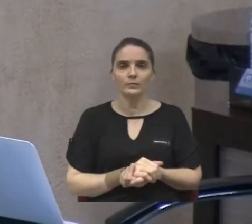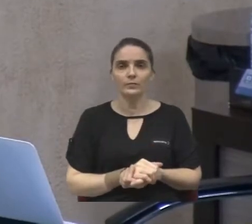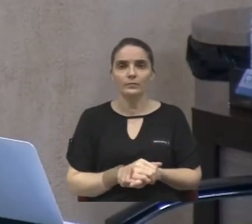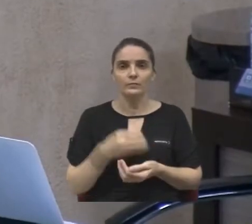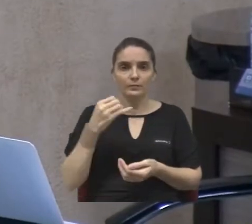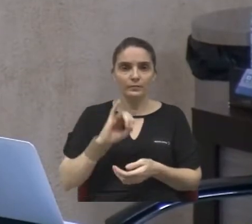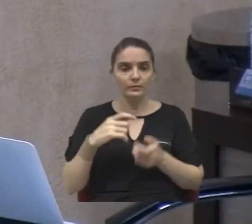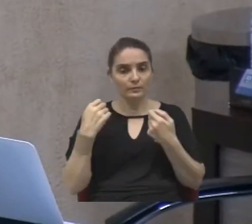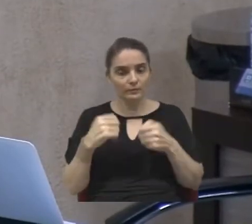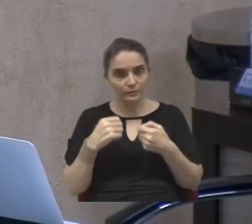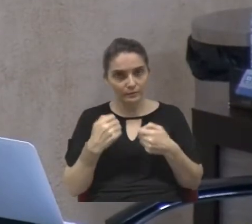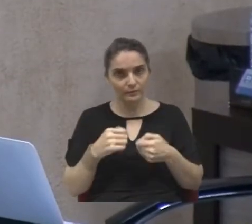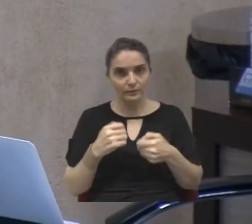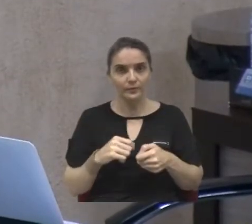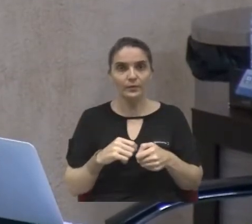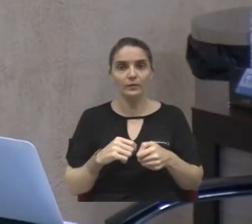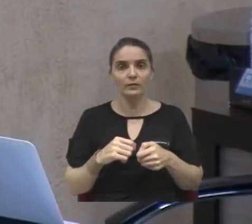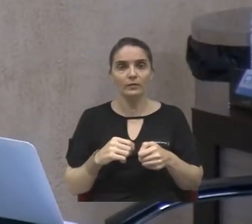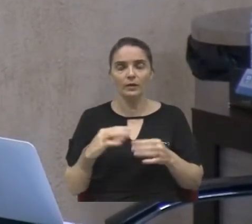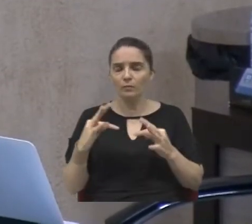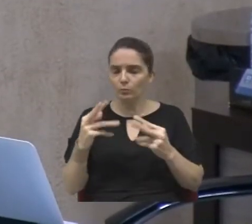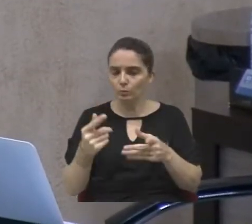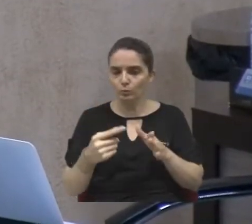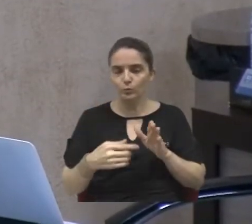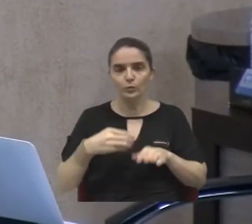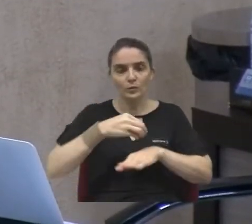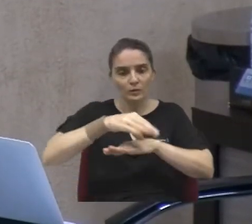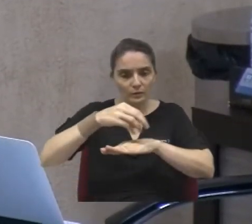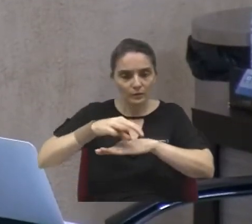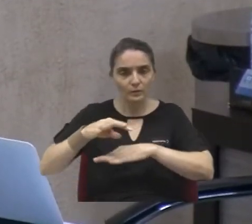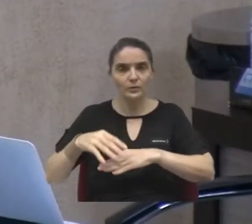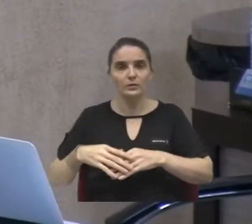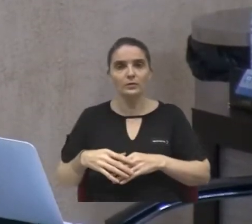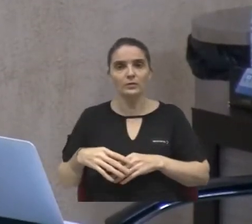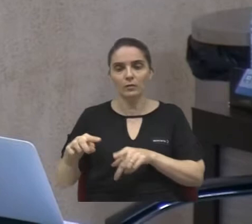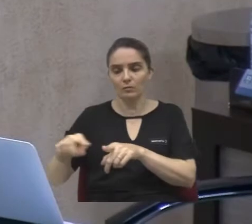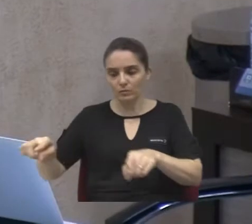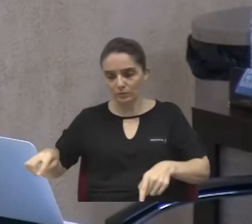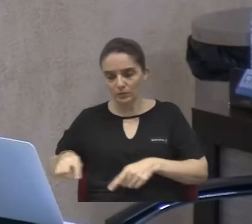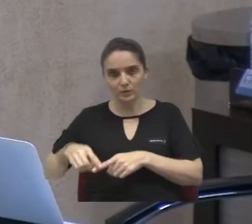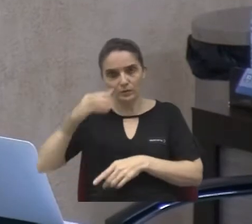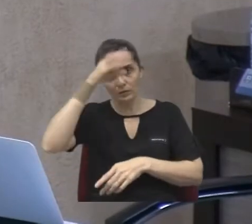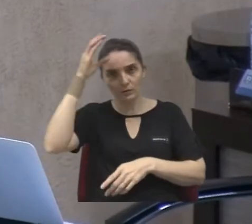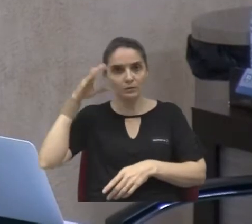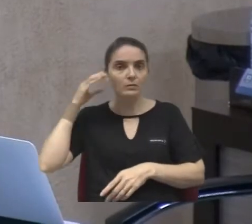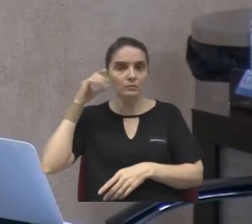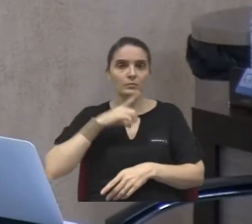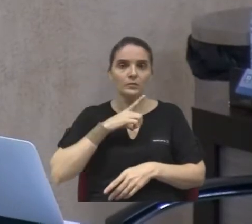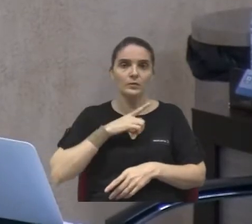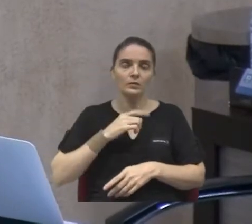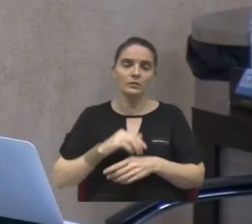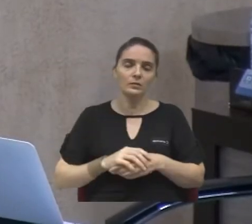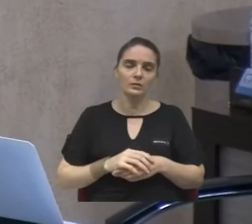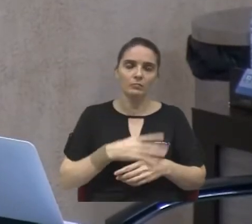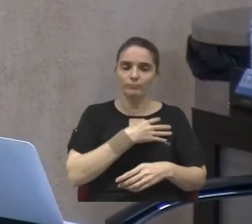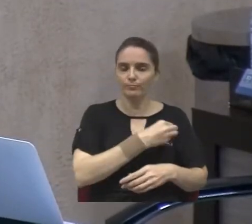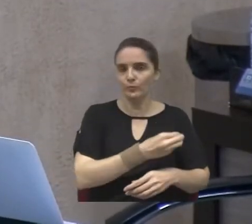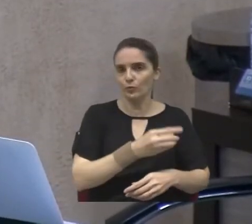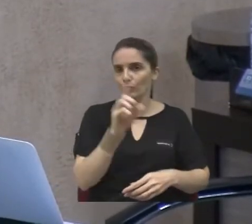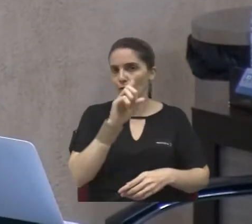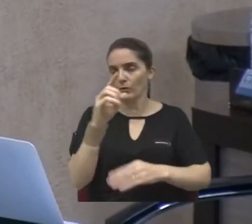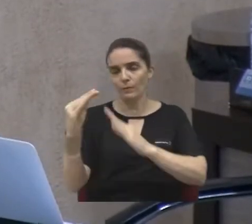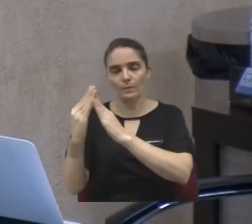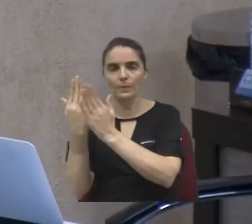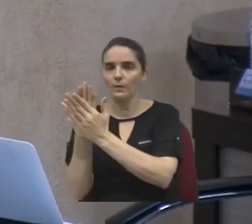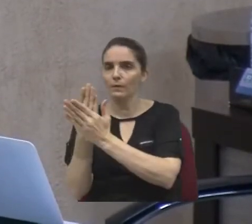ficha, meu gabinete também está à disposição para verificar que ele não está sendo atendido na rede municipal com relação ao seu